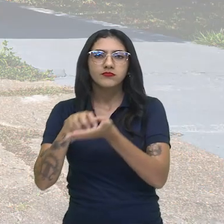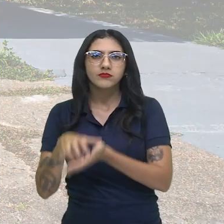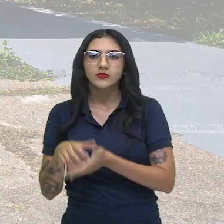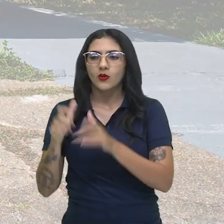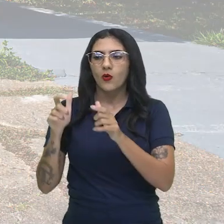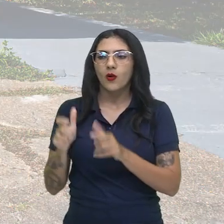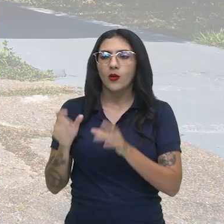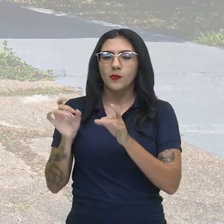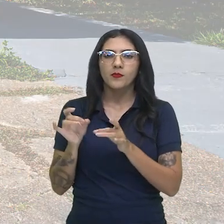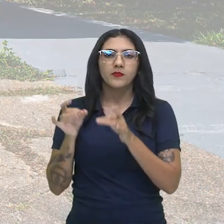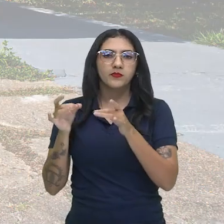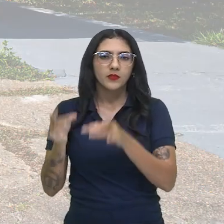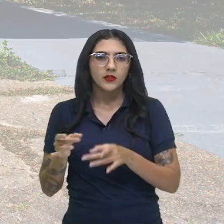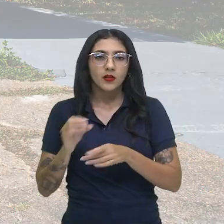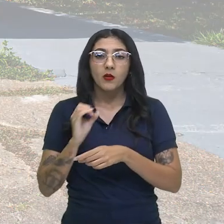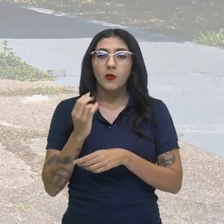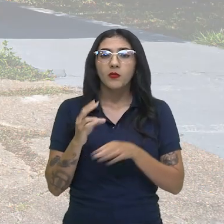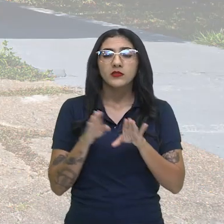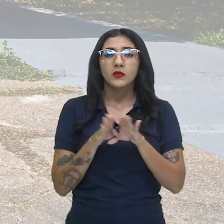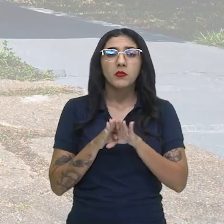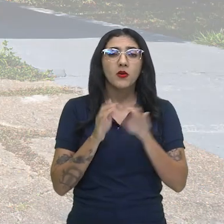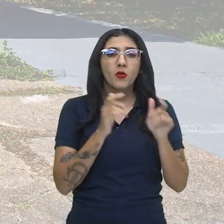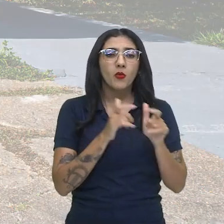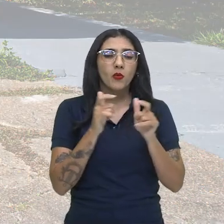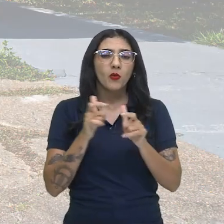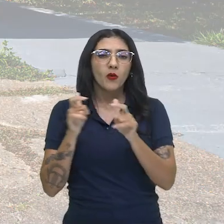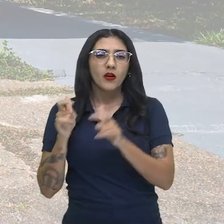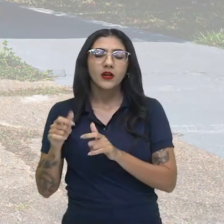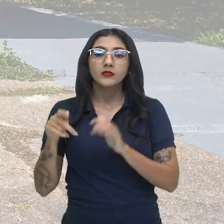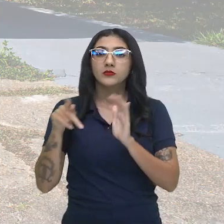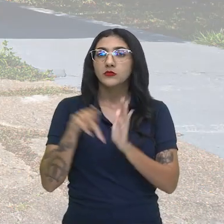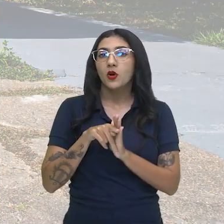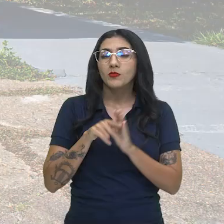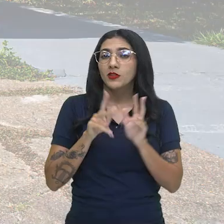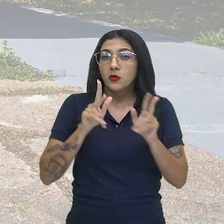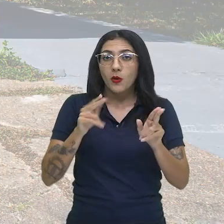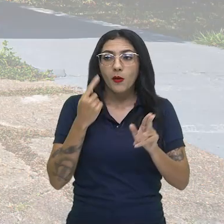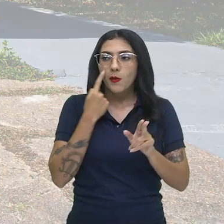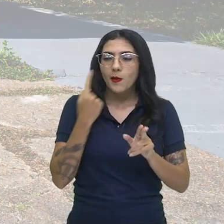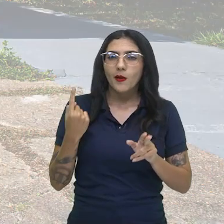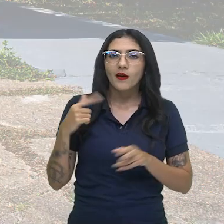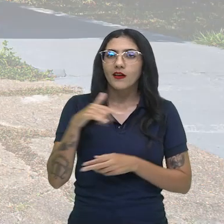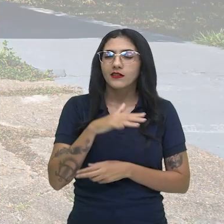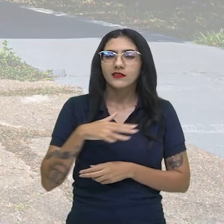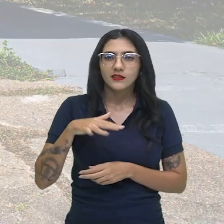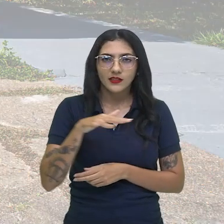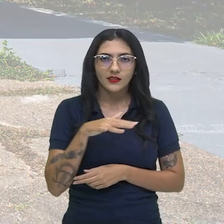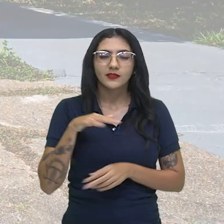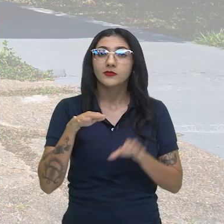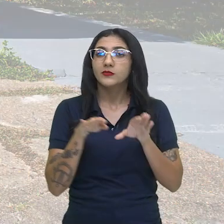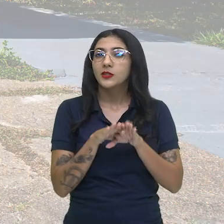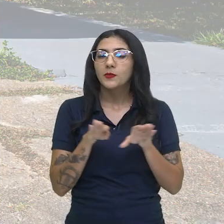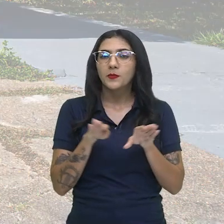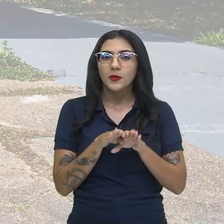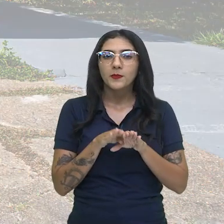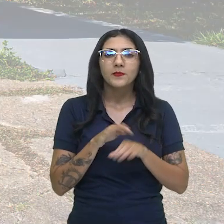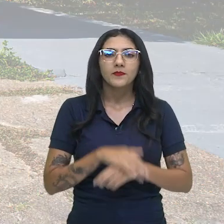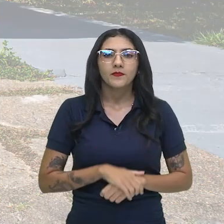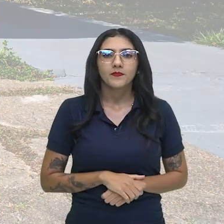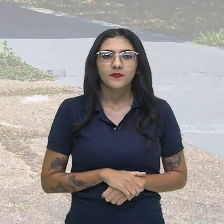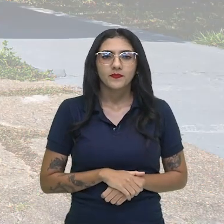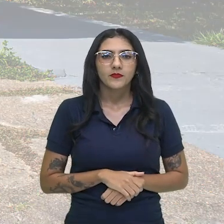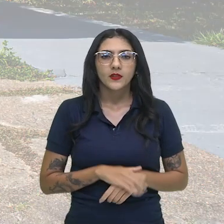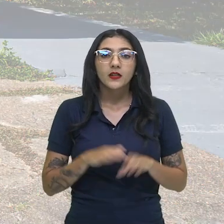de entrega voluntária, que é esse que nós estamos aqui na frente, que é o PEV, Posto de Entrega Voluntária. Isso também